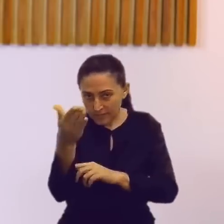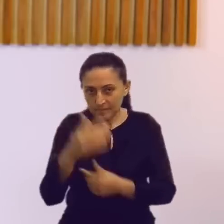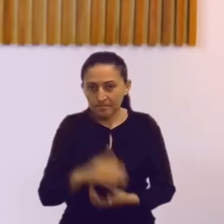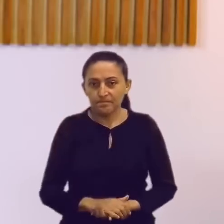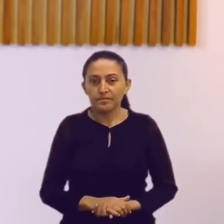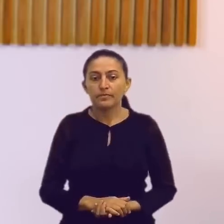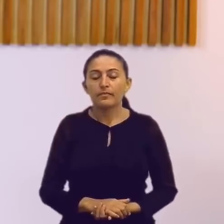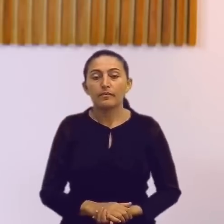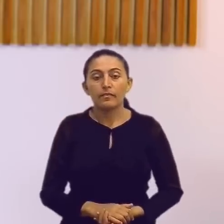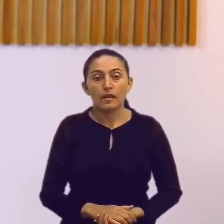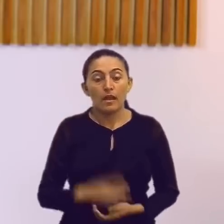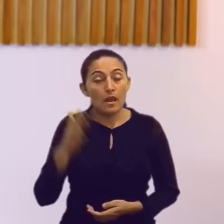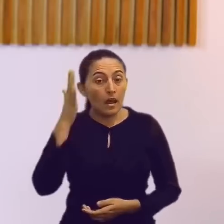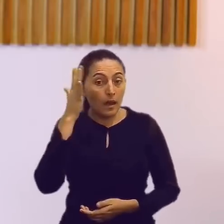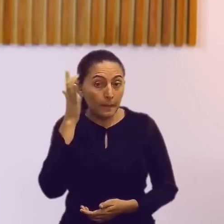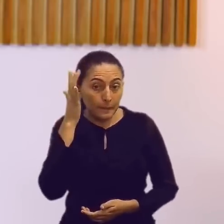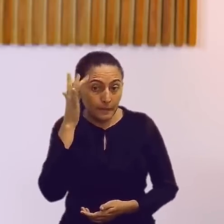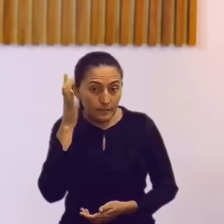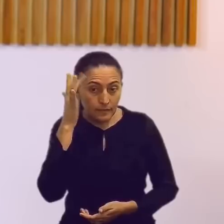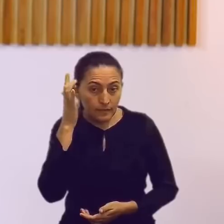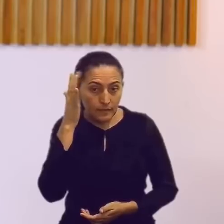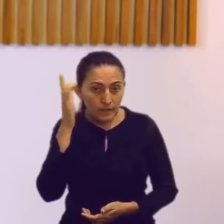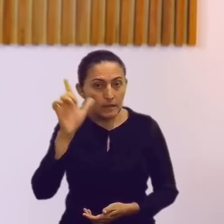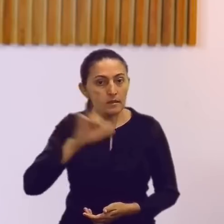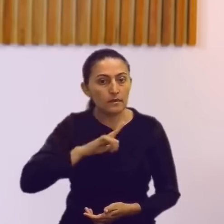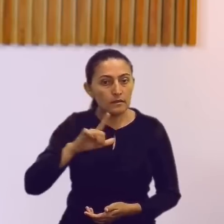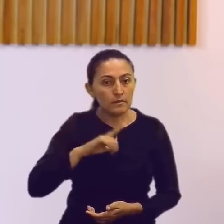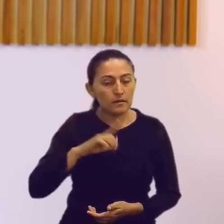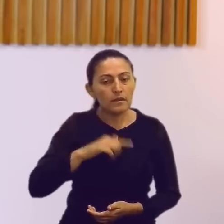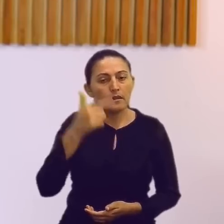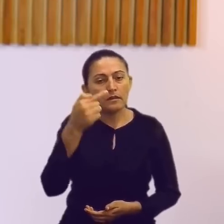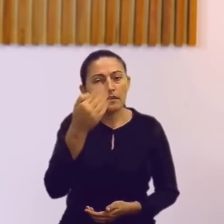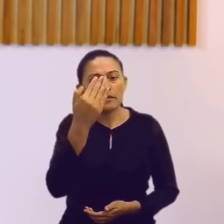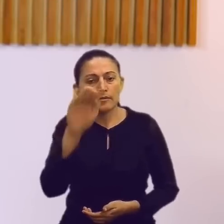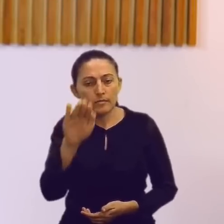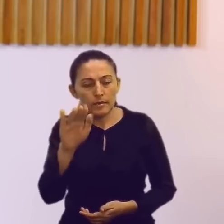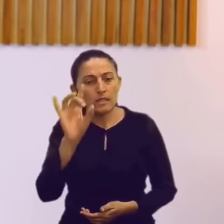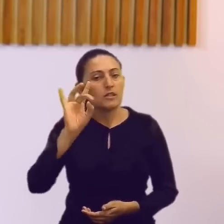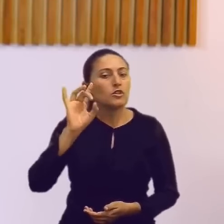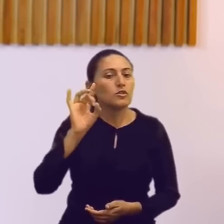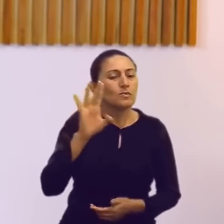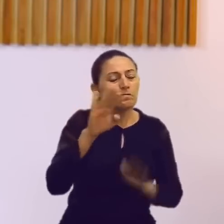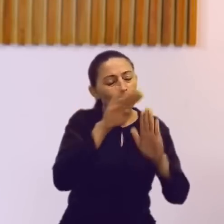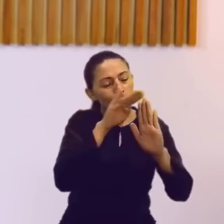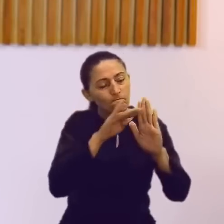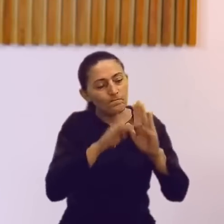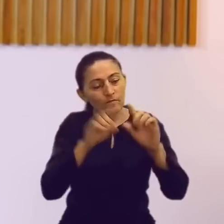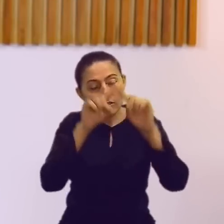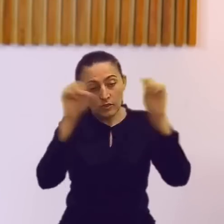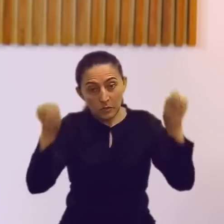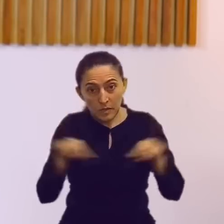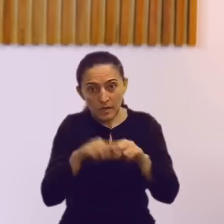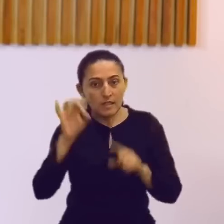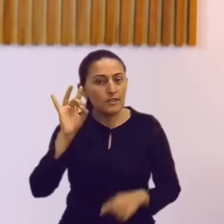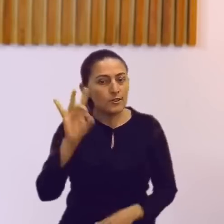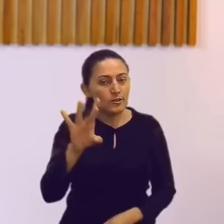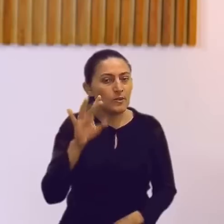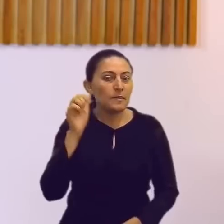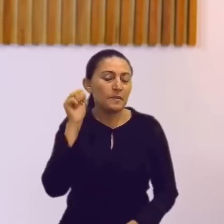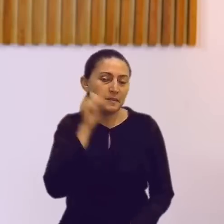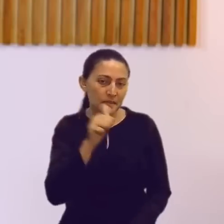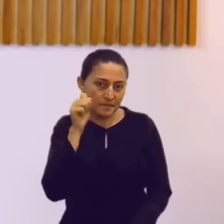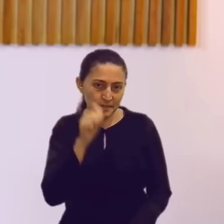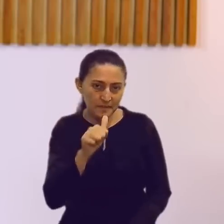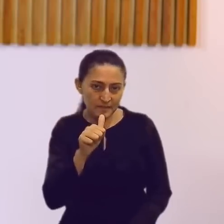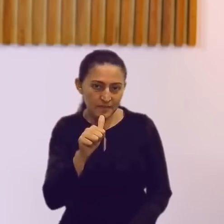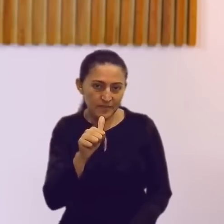Olha, amanhã nós temos, às 19h30, um programa intitulado Só para Mulheres.